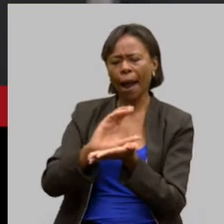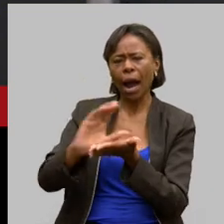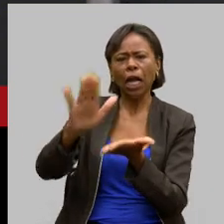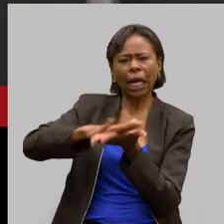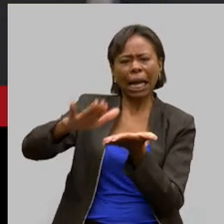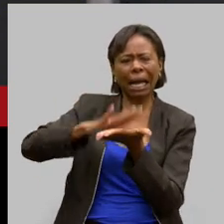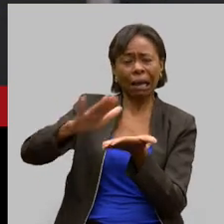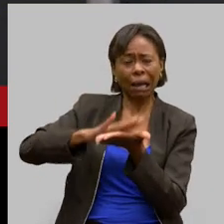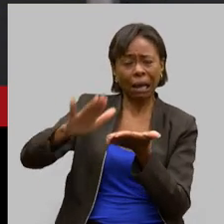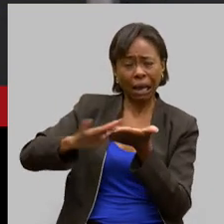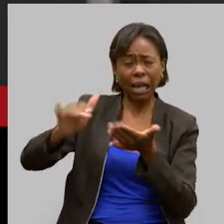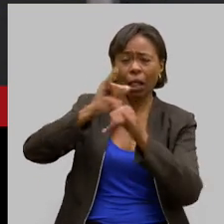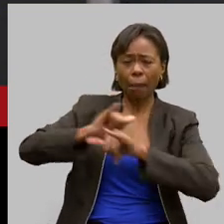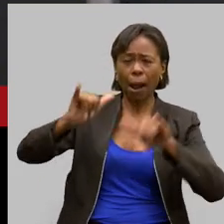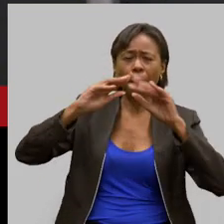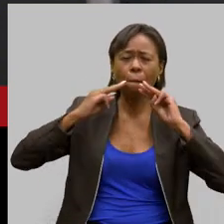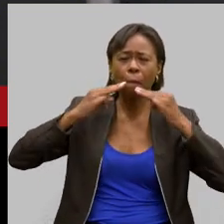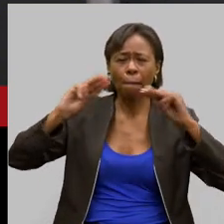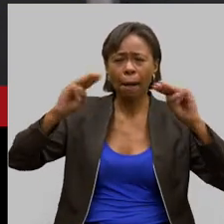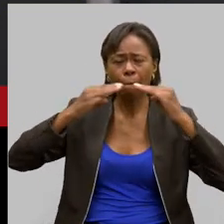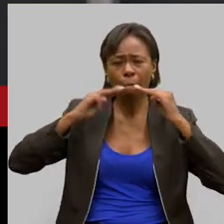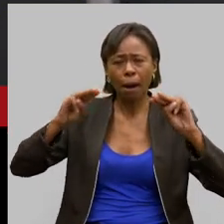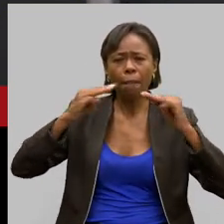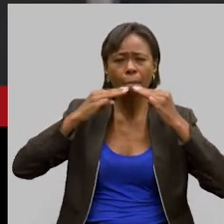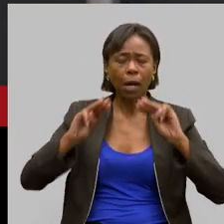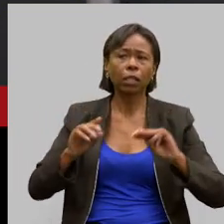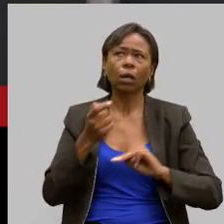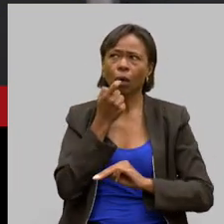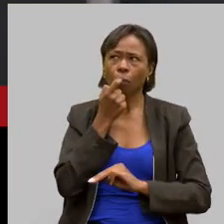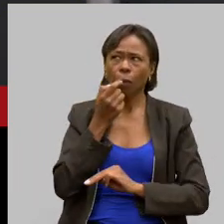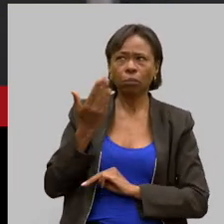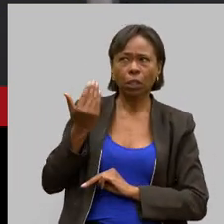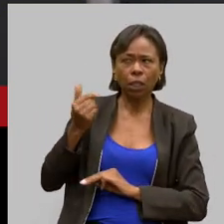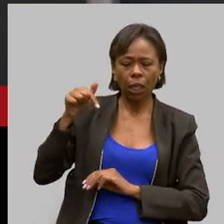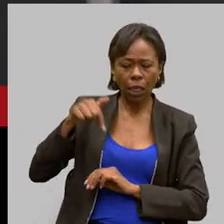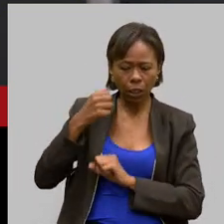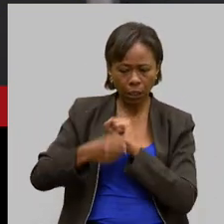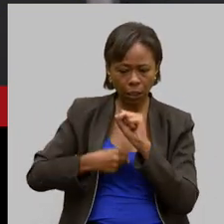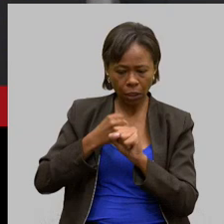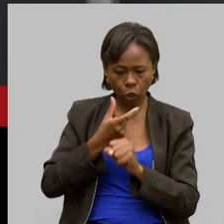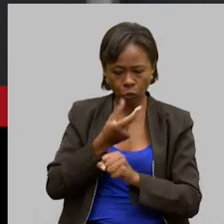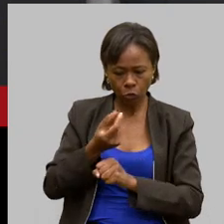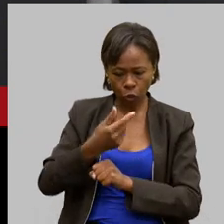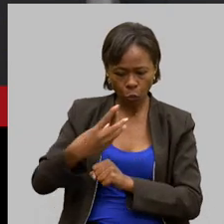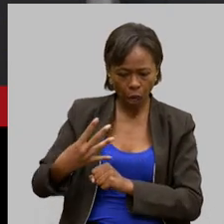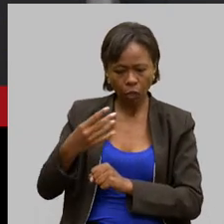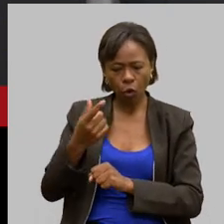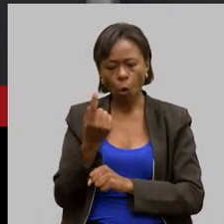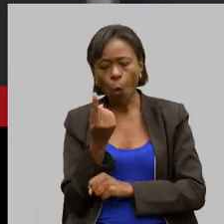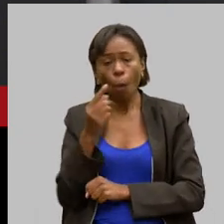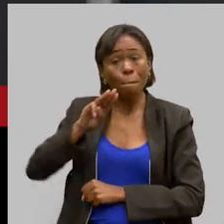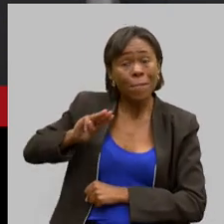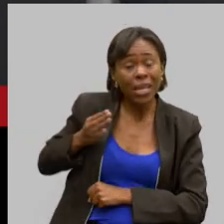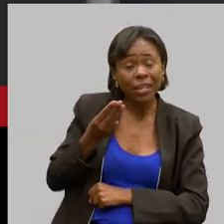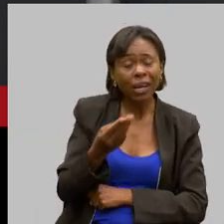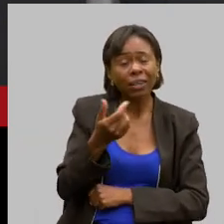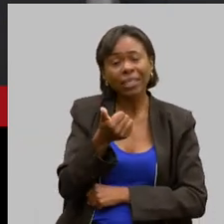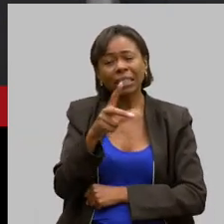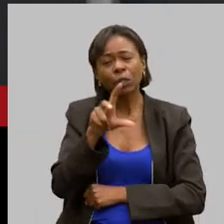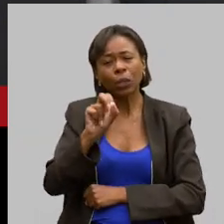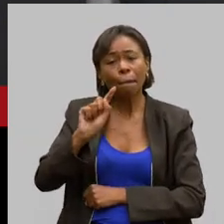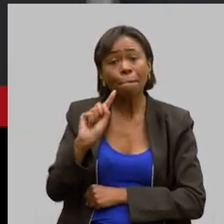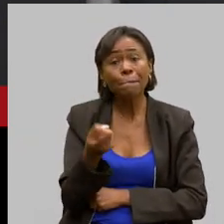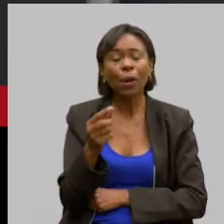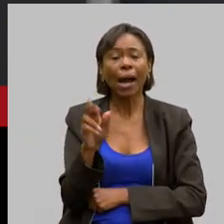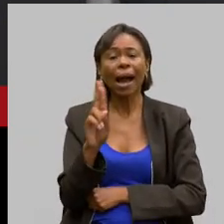propaganda e marketing que recentemente esse ano gastou aí cerca de R 1.150 mil com